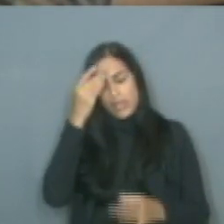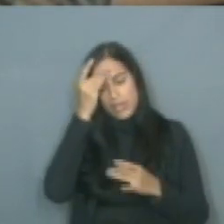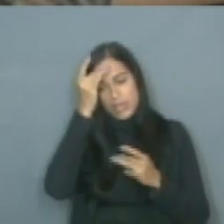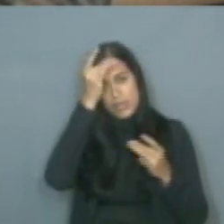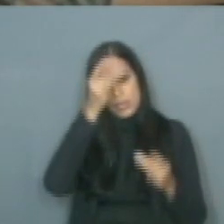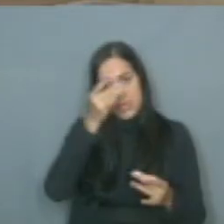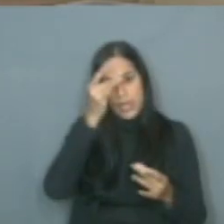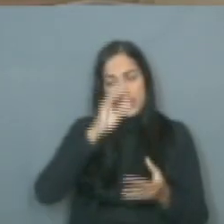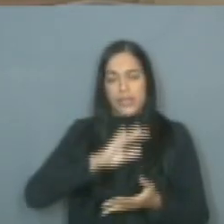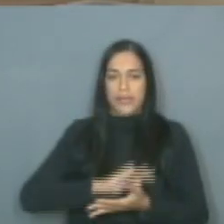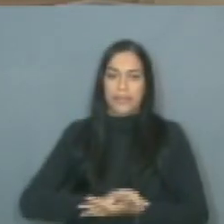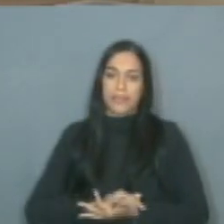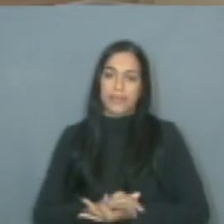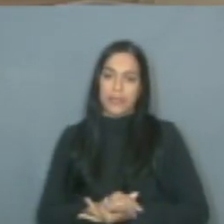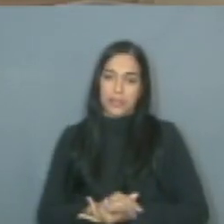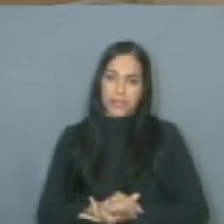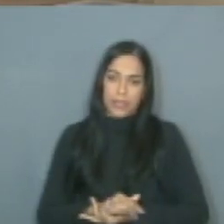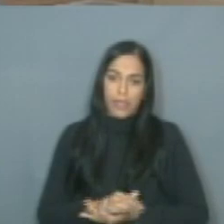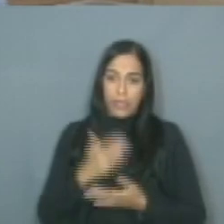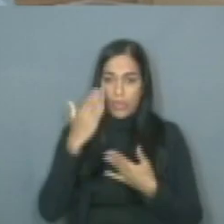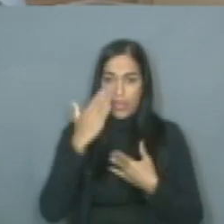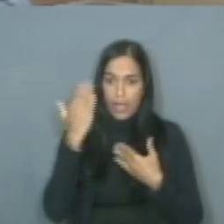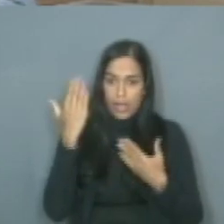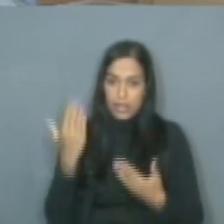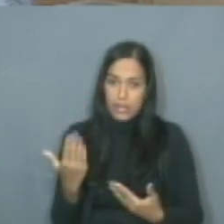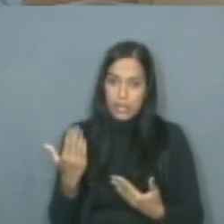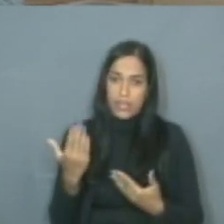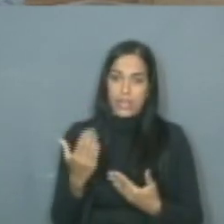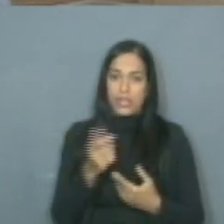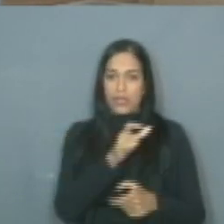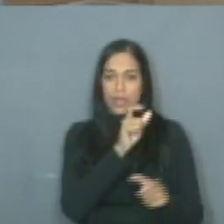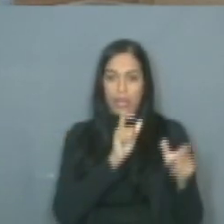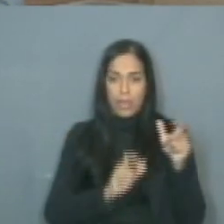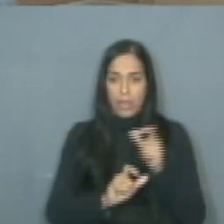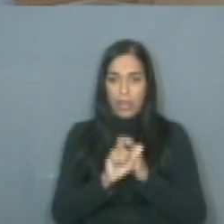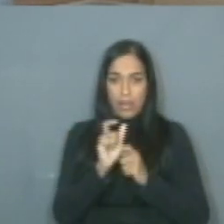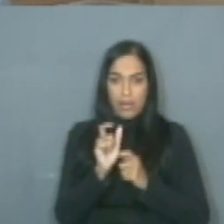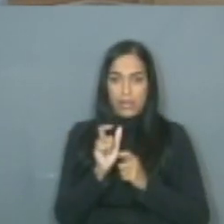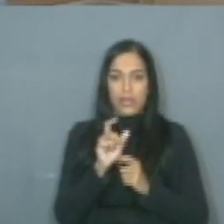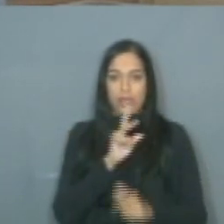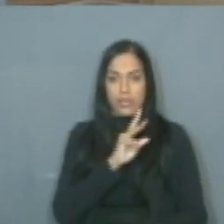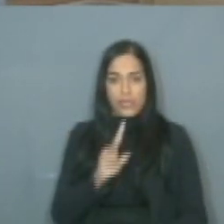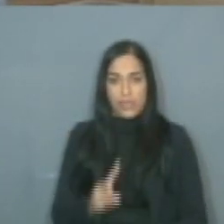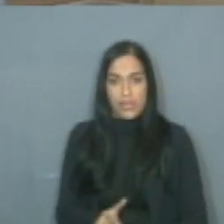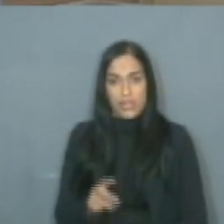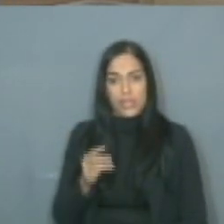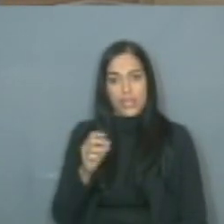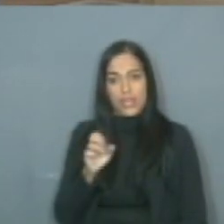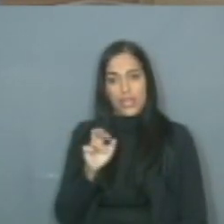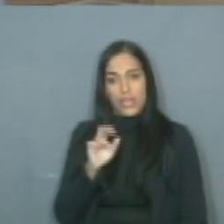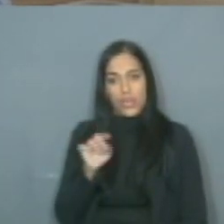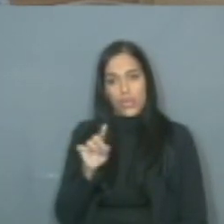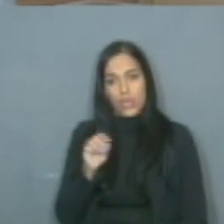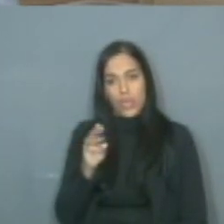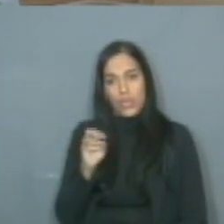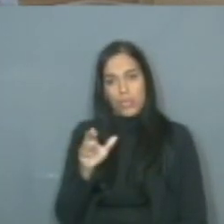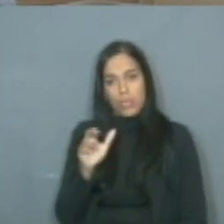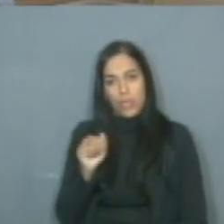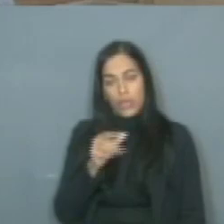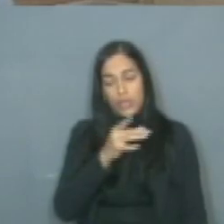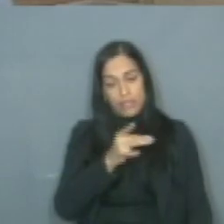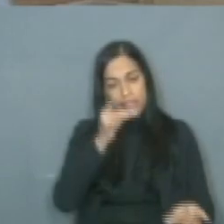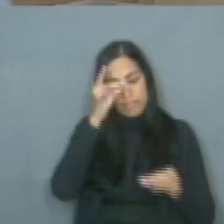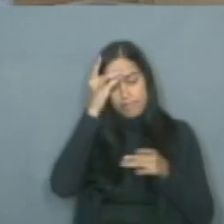vereador. Eu agradeço as colocações do vereador Eduardo Moura, incorporo na íntegra a